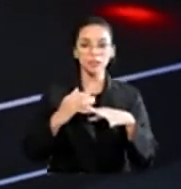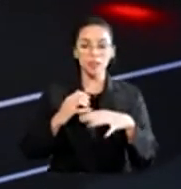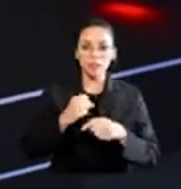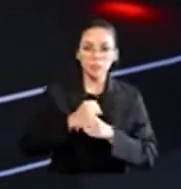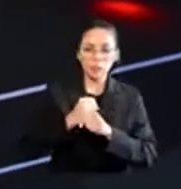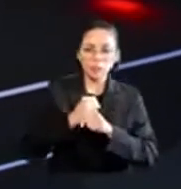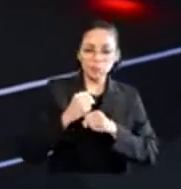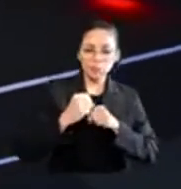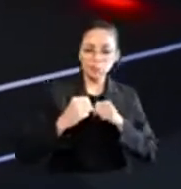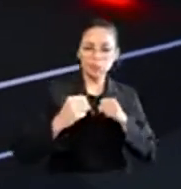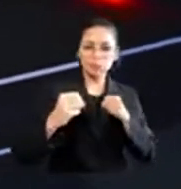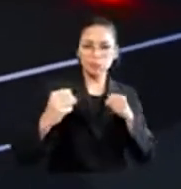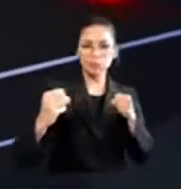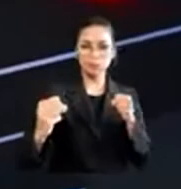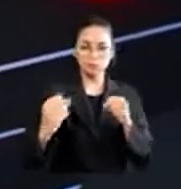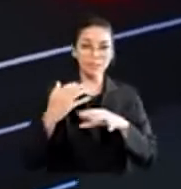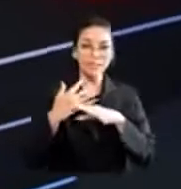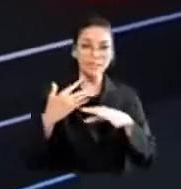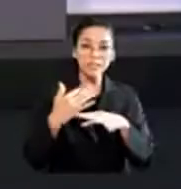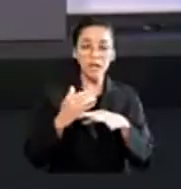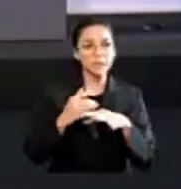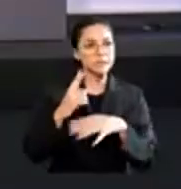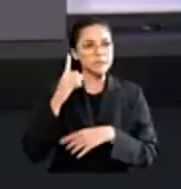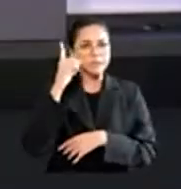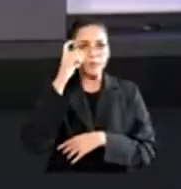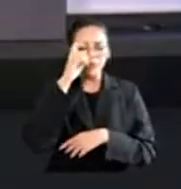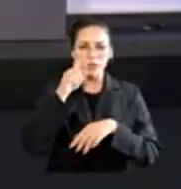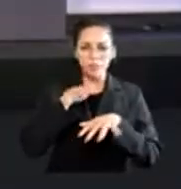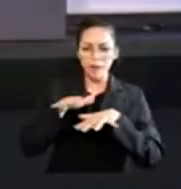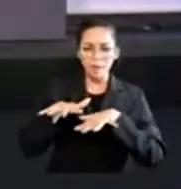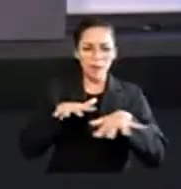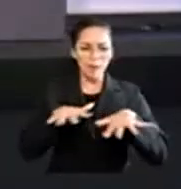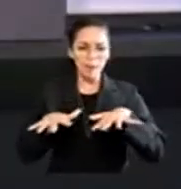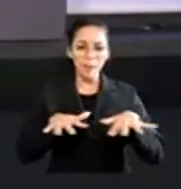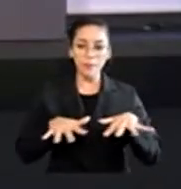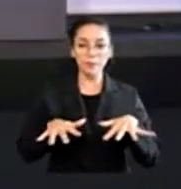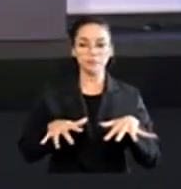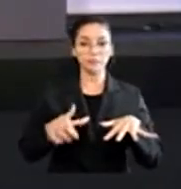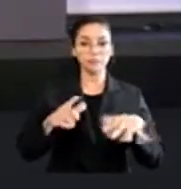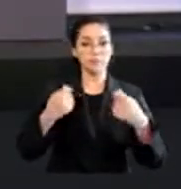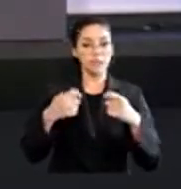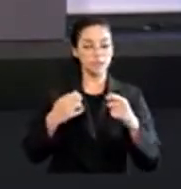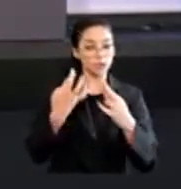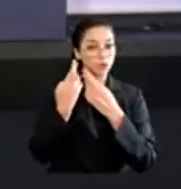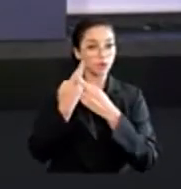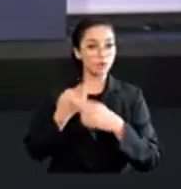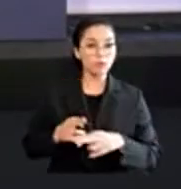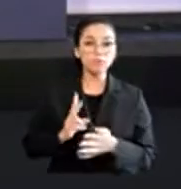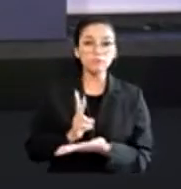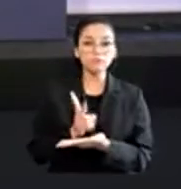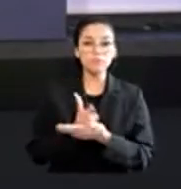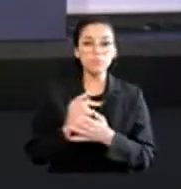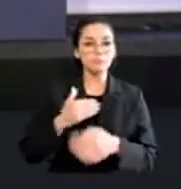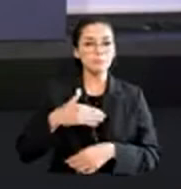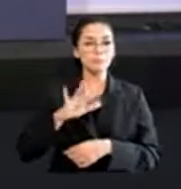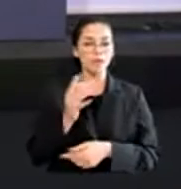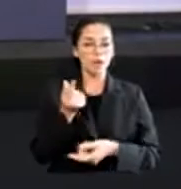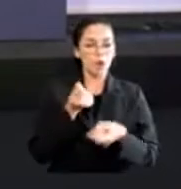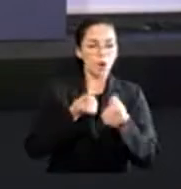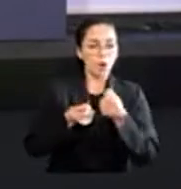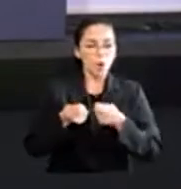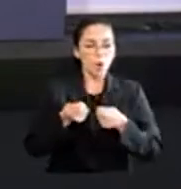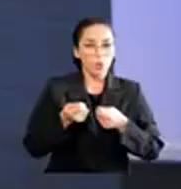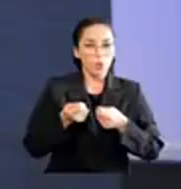a complexidade da mobilidade urbana demandam soluções cada vez mais econômicas, práticas